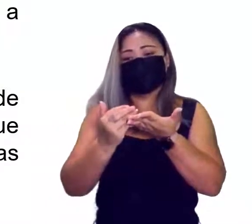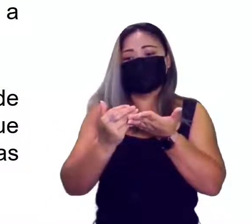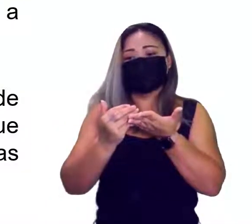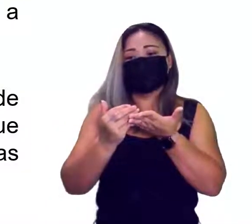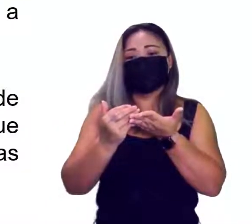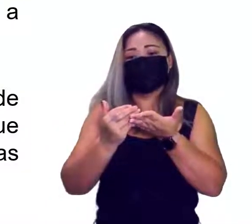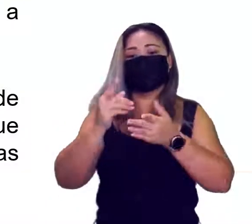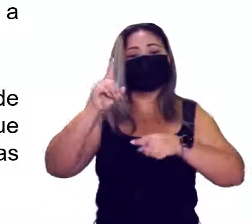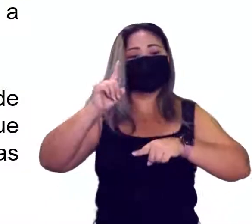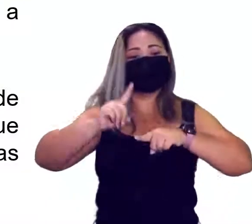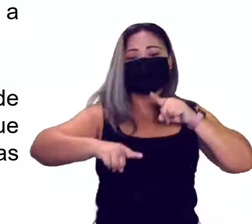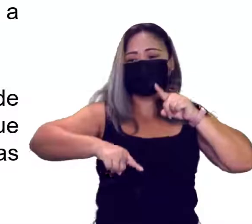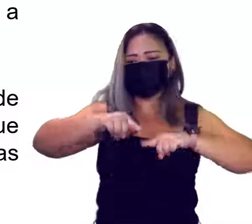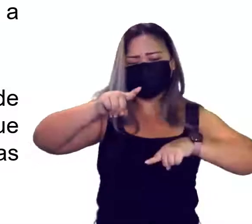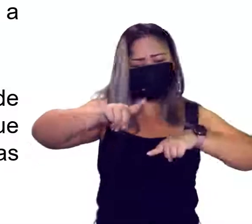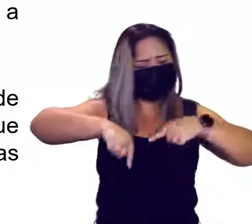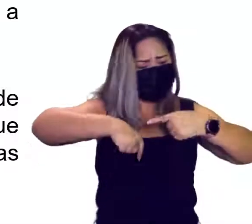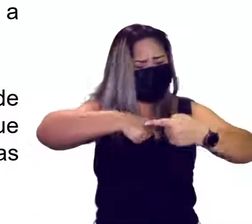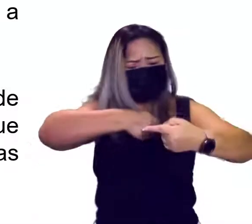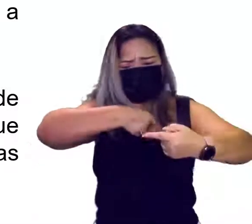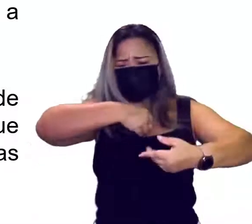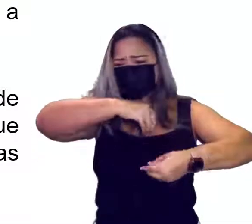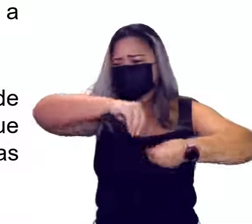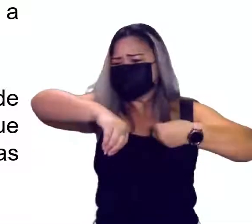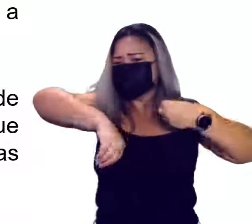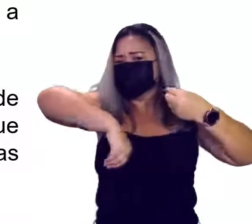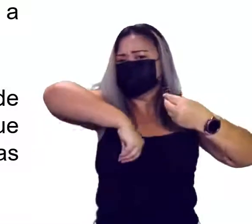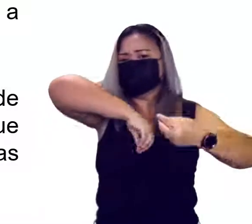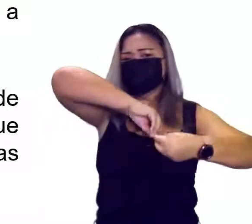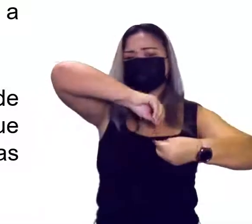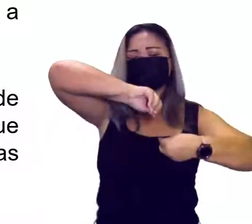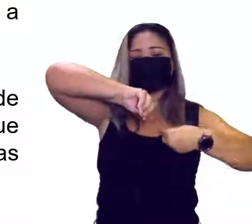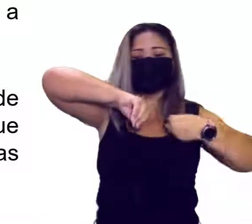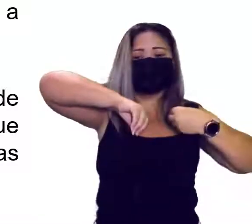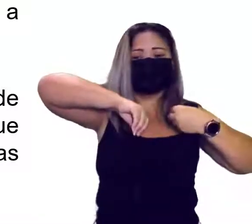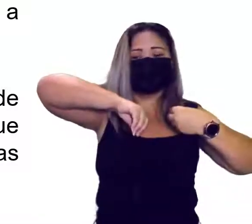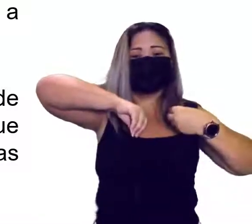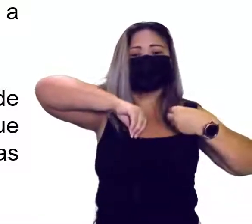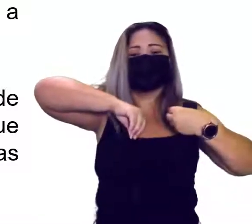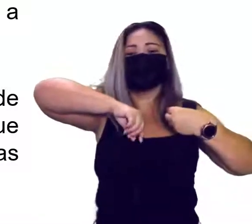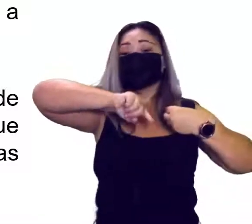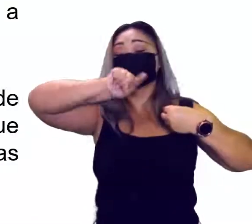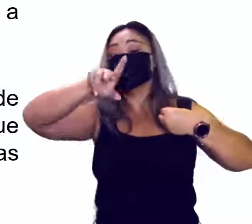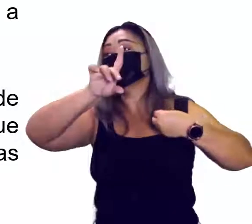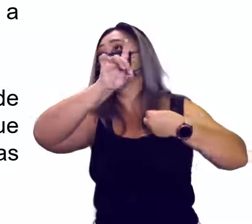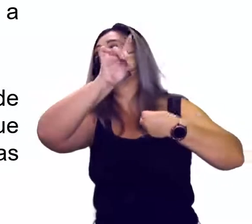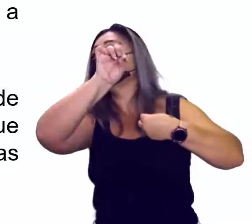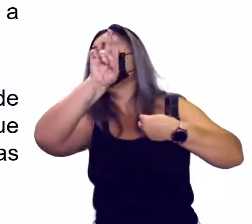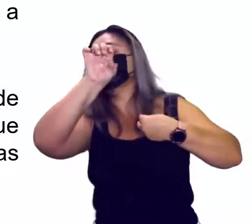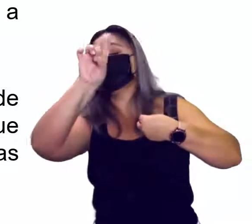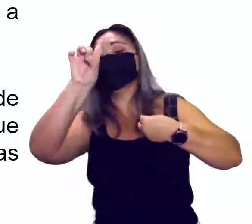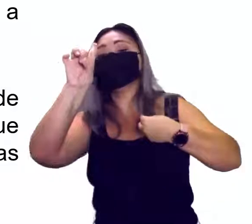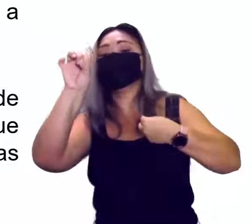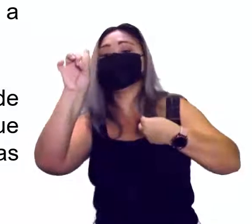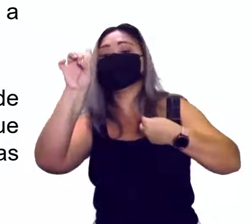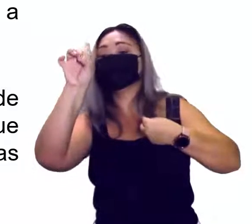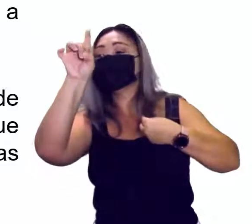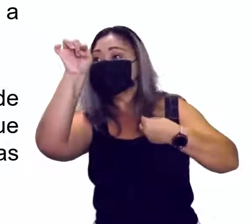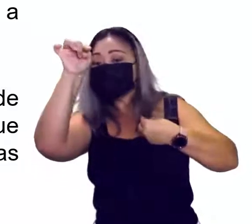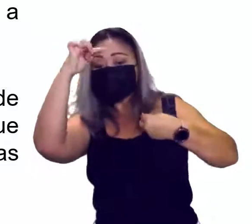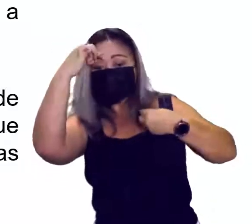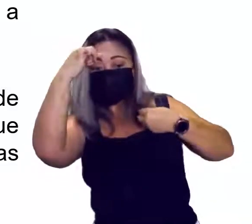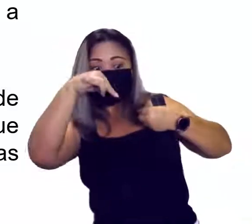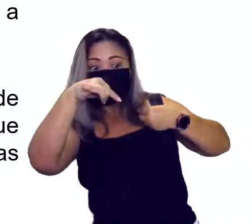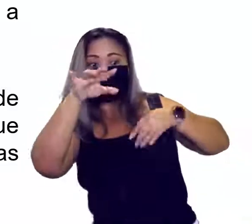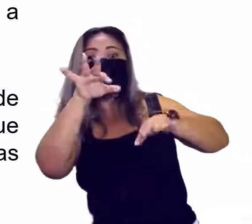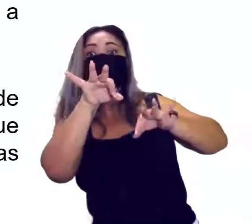Um material desorganizado. Olha o nosso quarto aí. E no qual os deuses puseram ordem. Tá